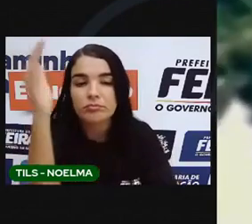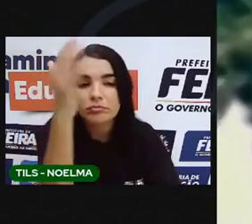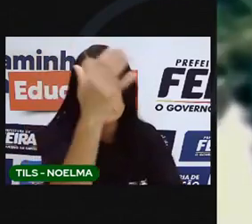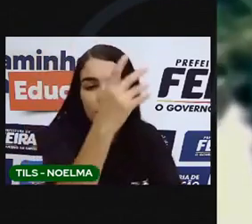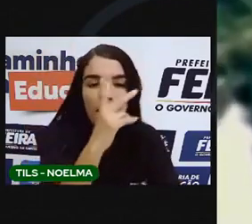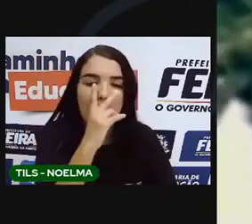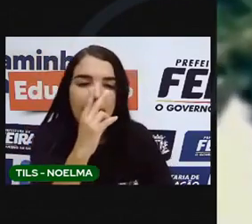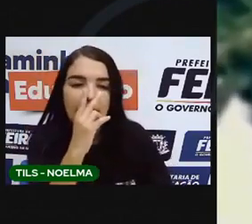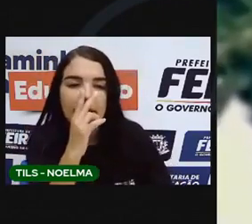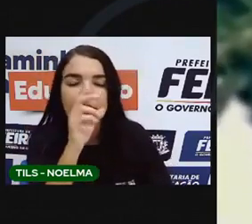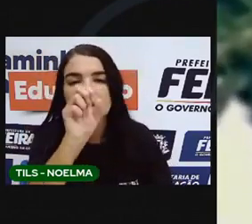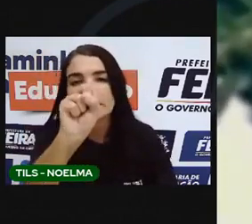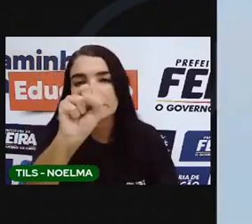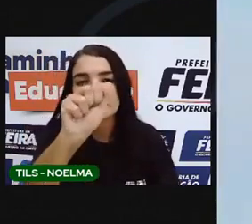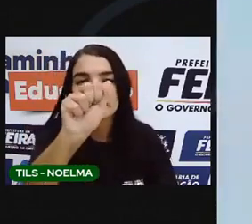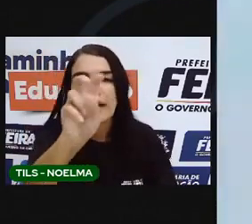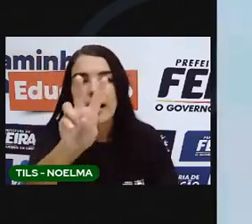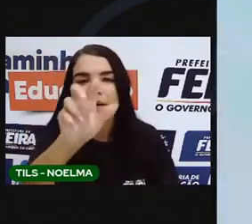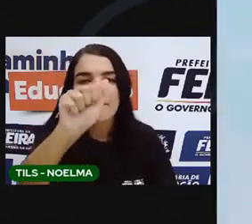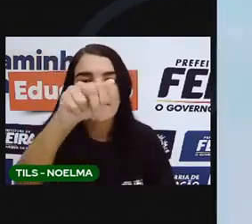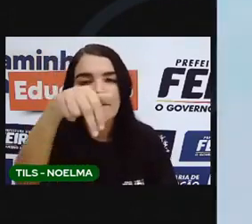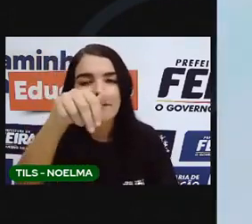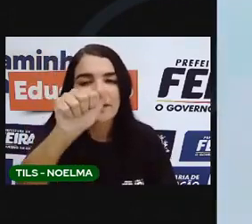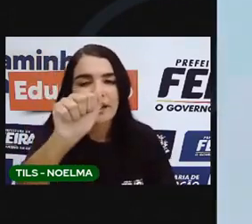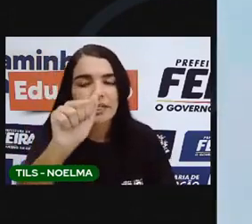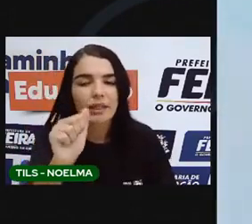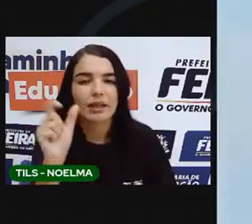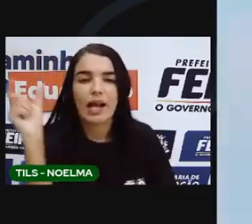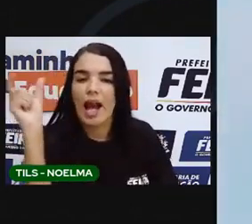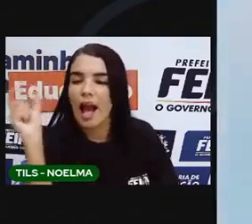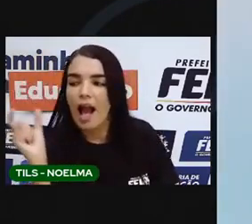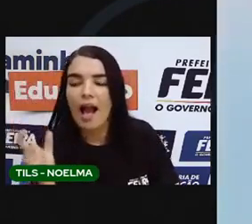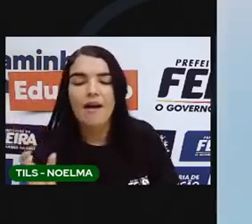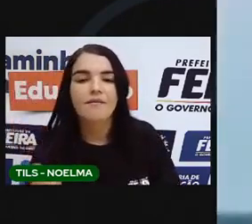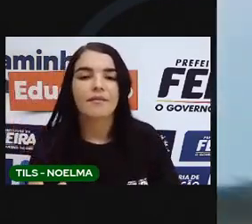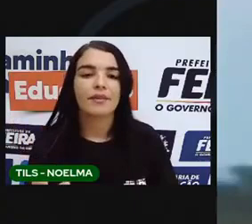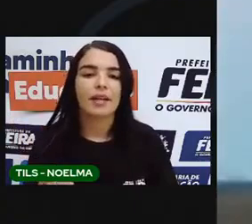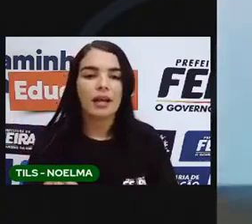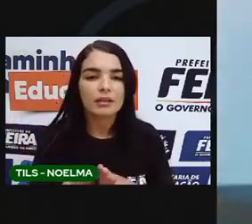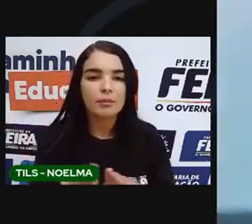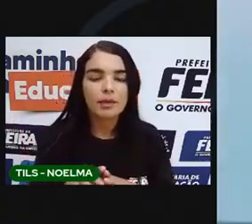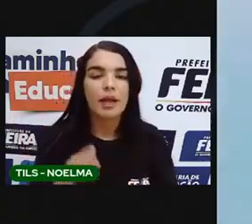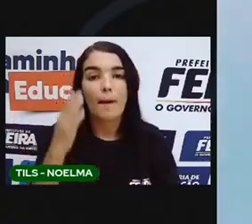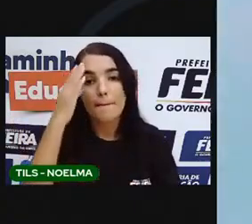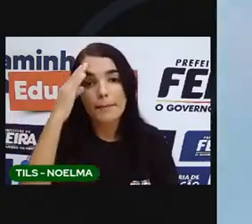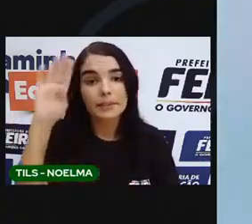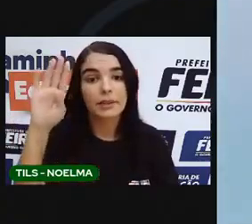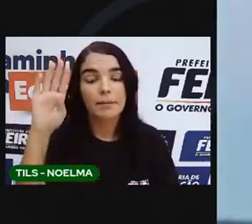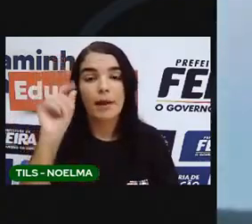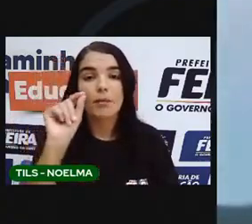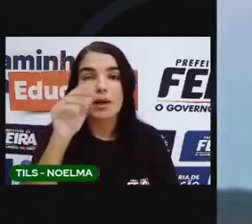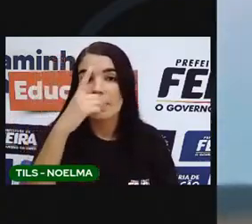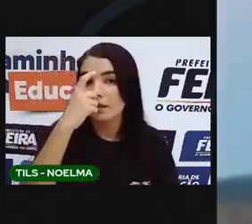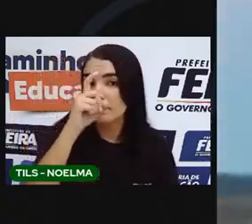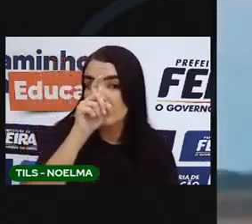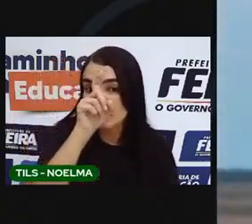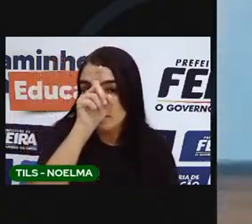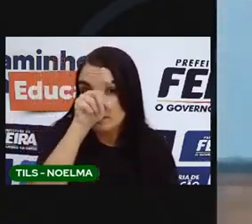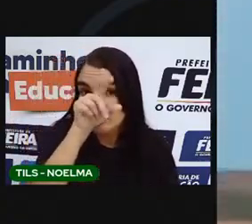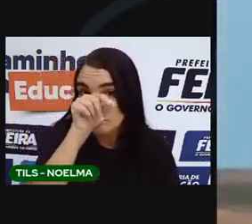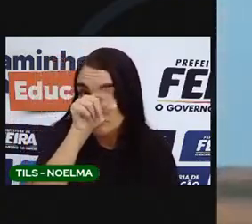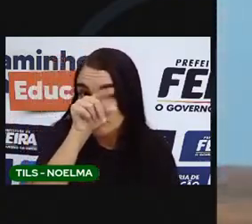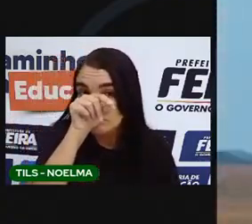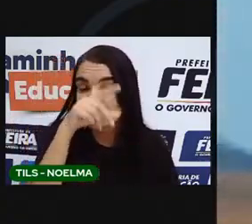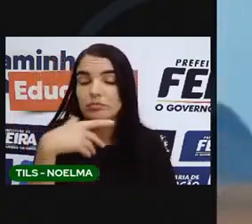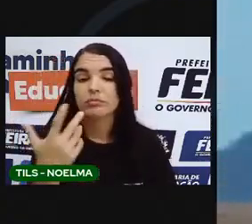savanas, localizadas na África e na Austrália. A principal característica da vegetação dessa região são as árvores com troncos retorcidos e